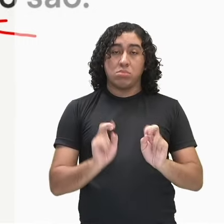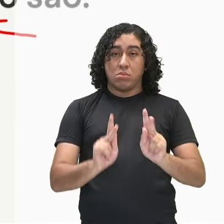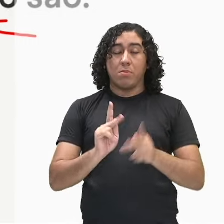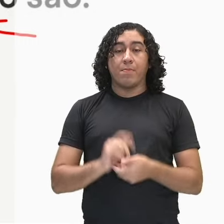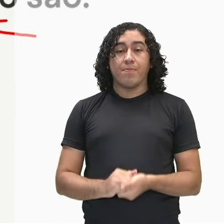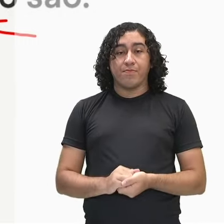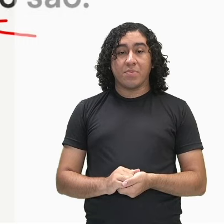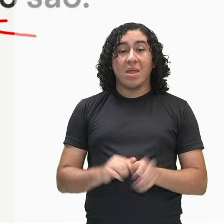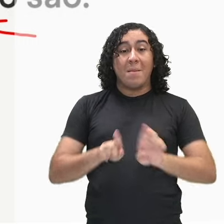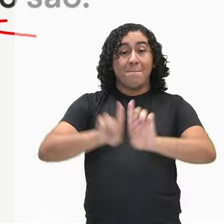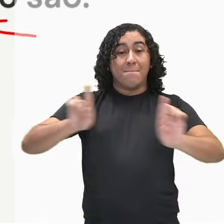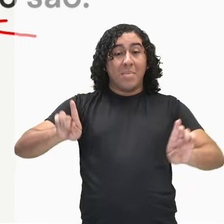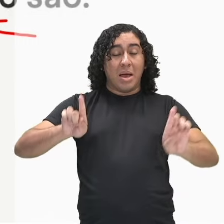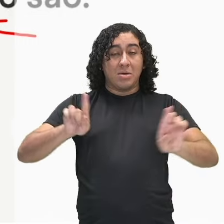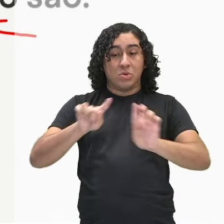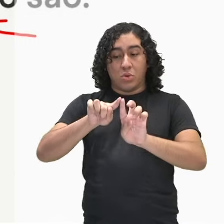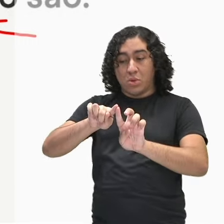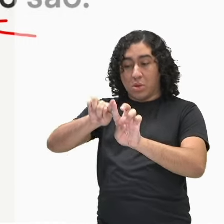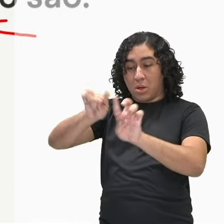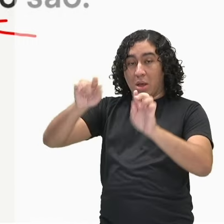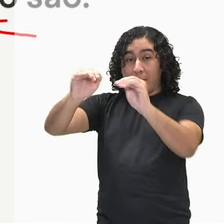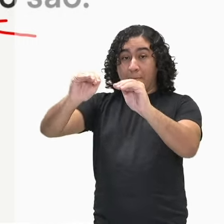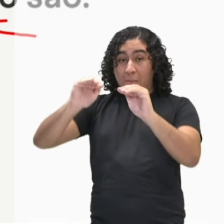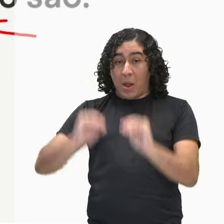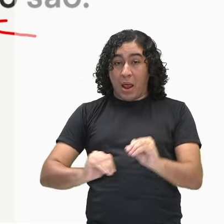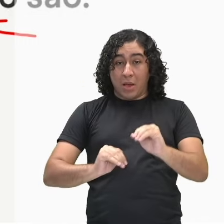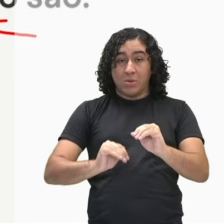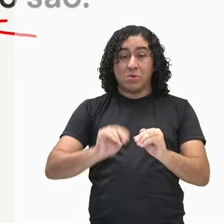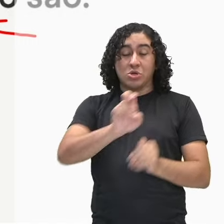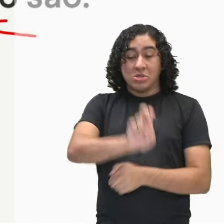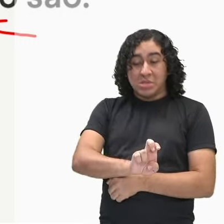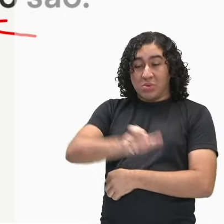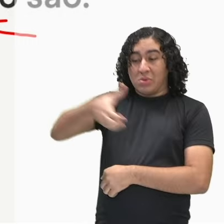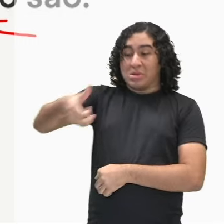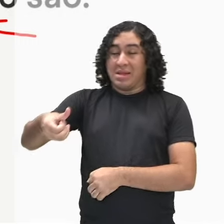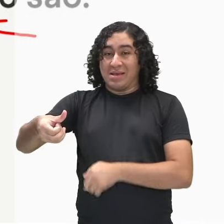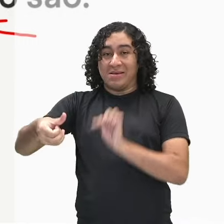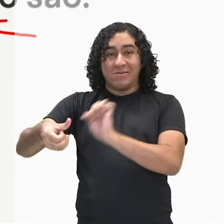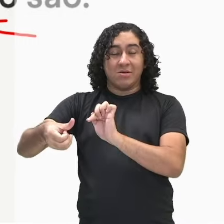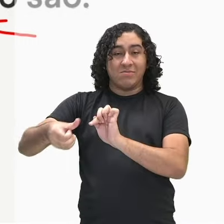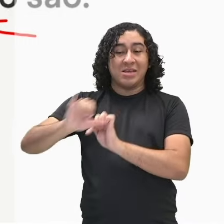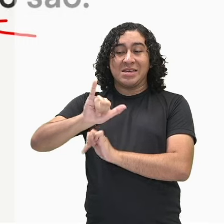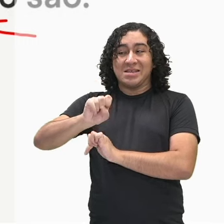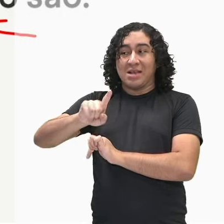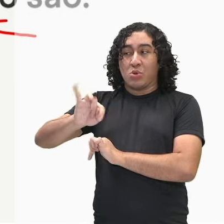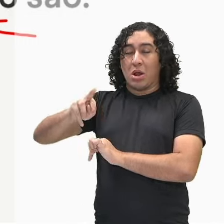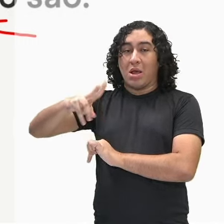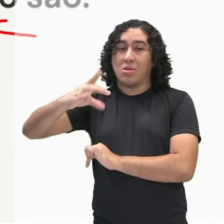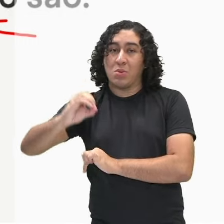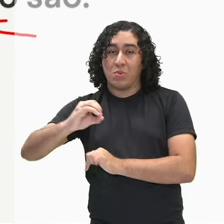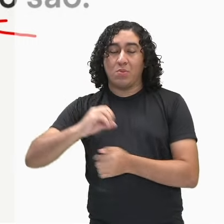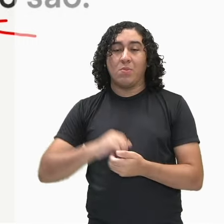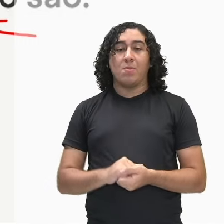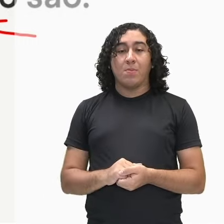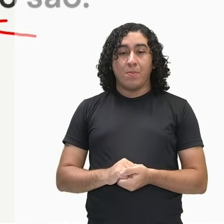Já estes aqui de baixo, eles são insaturados. Eu poderia ter